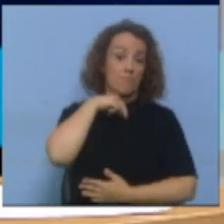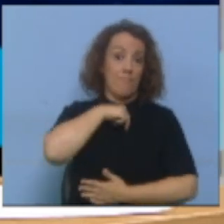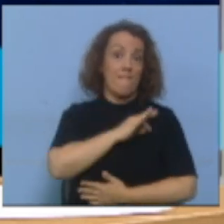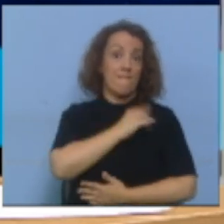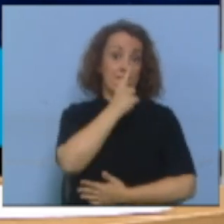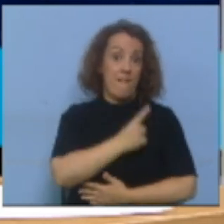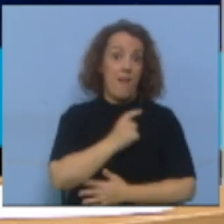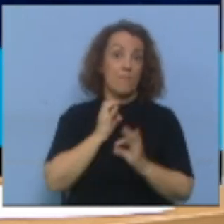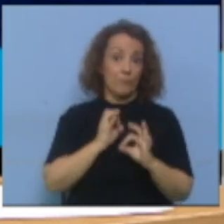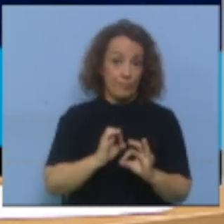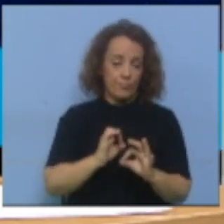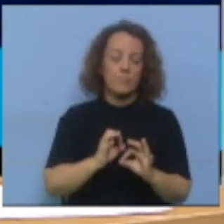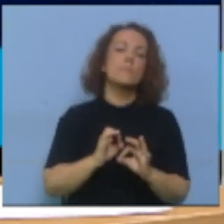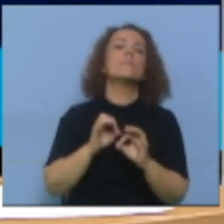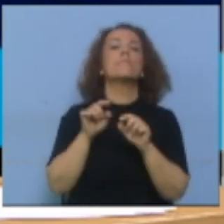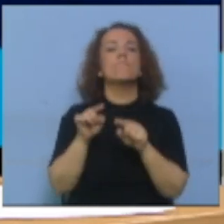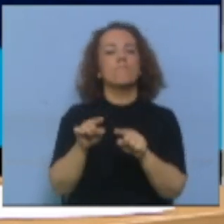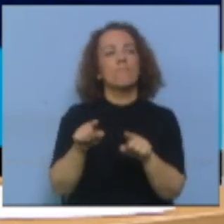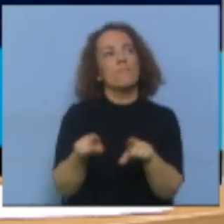dimensão da fé é verdadeiramente